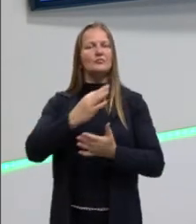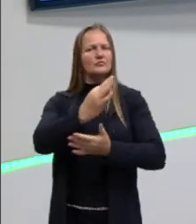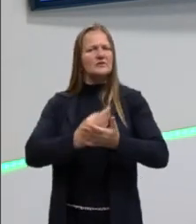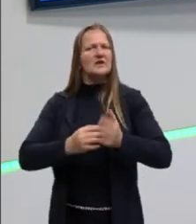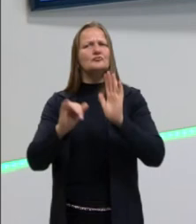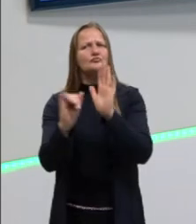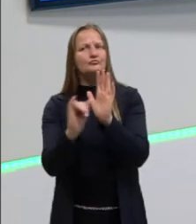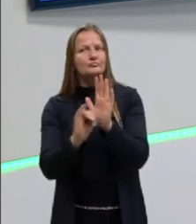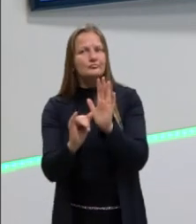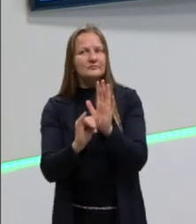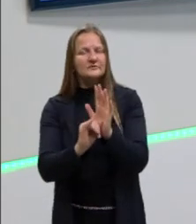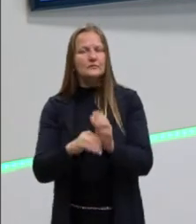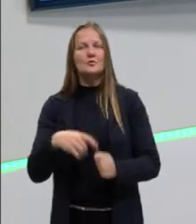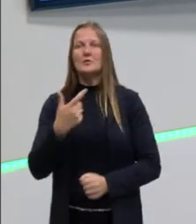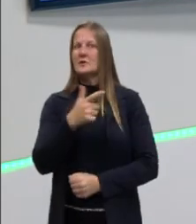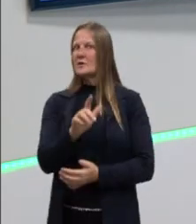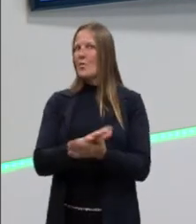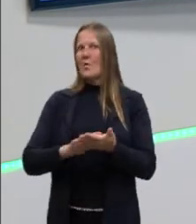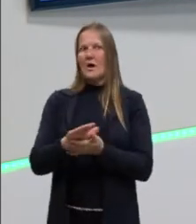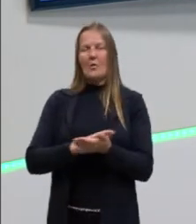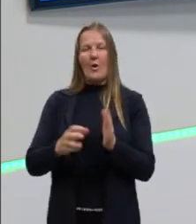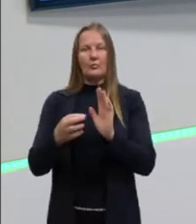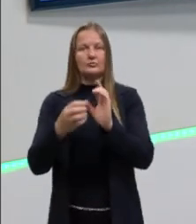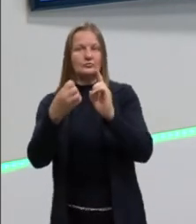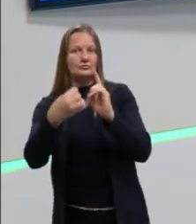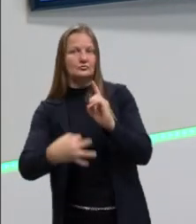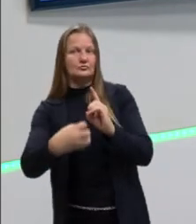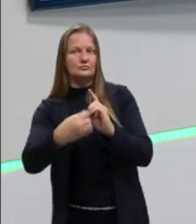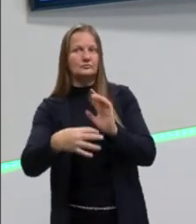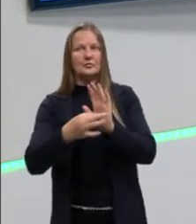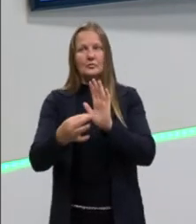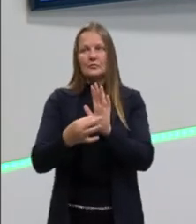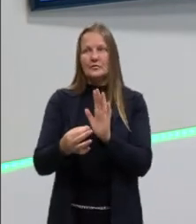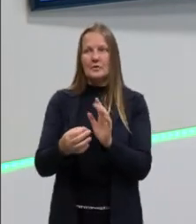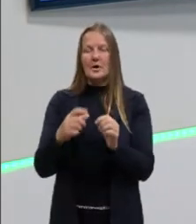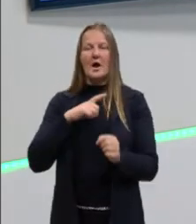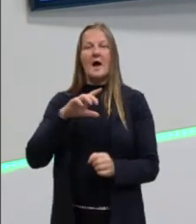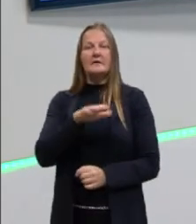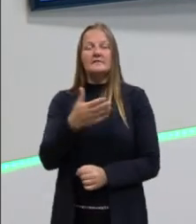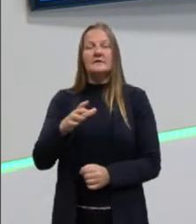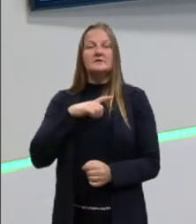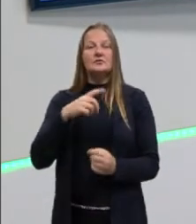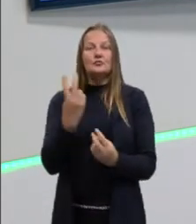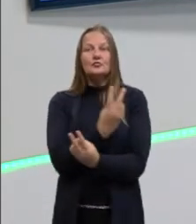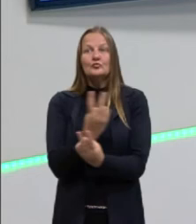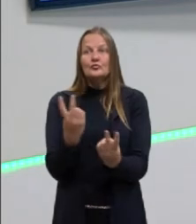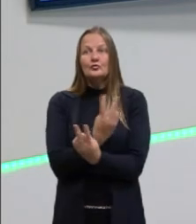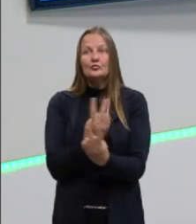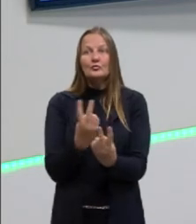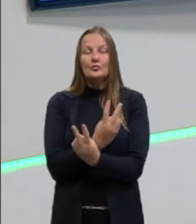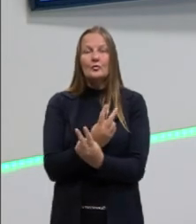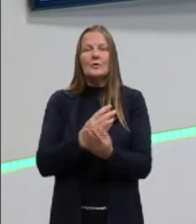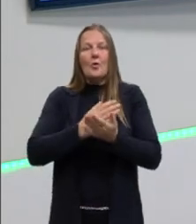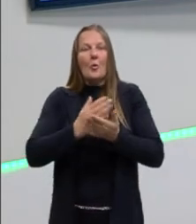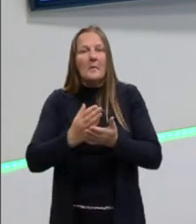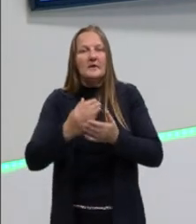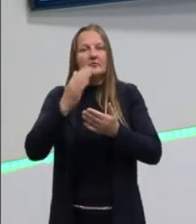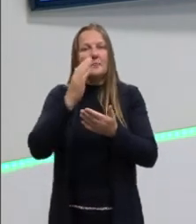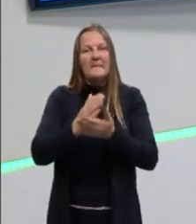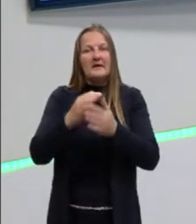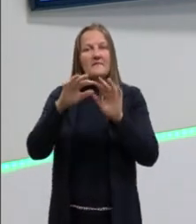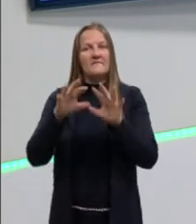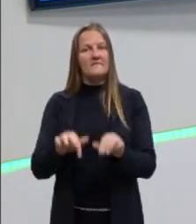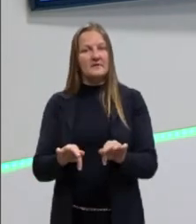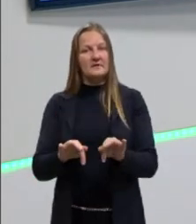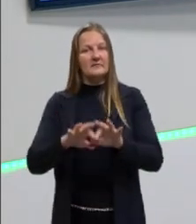narrativo não é o texto dissertativo argumentativo embora ambos tenham começo meio